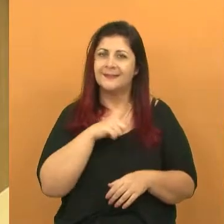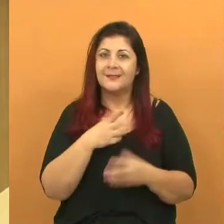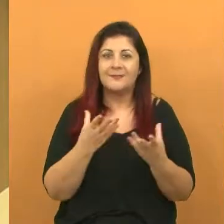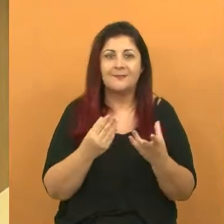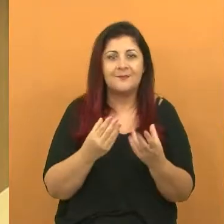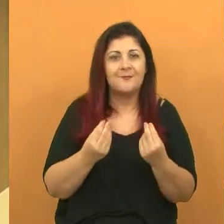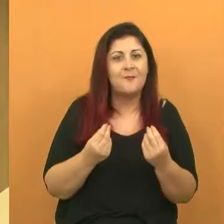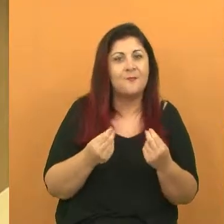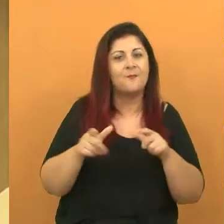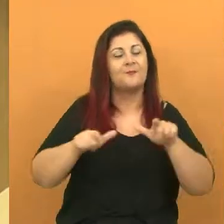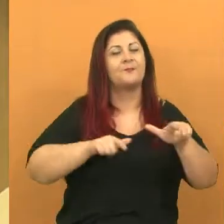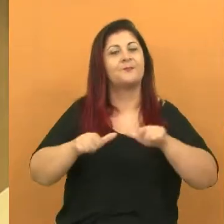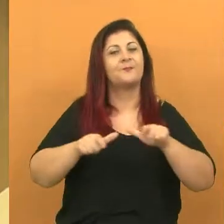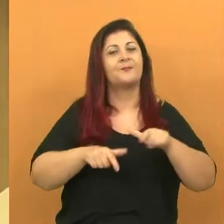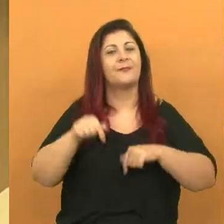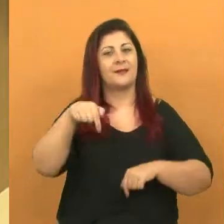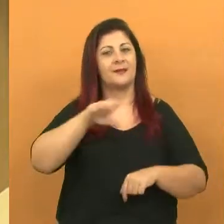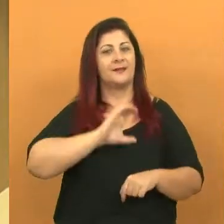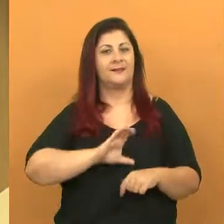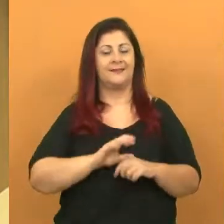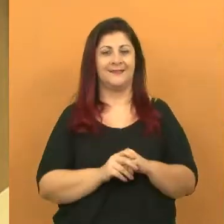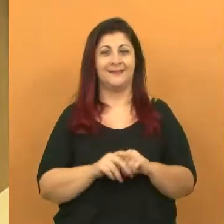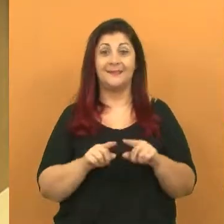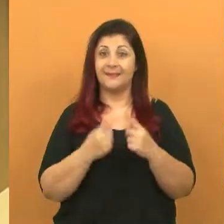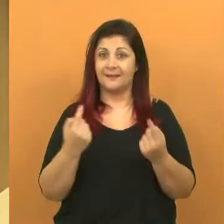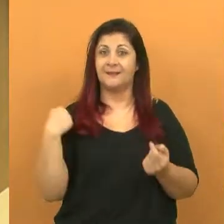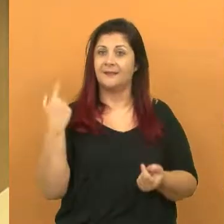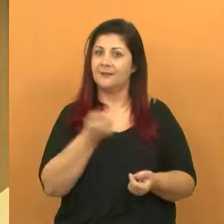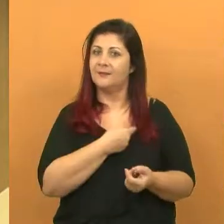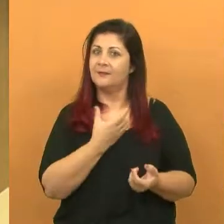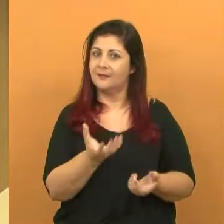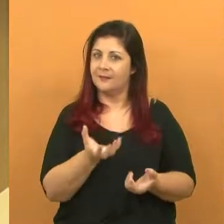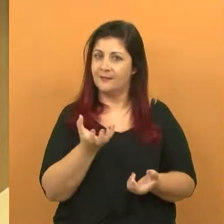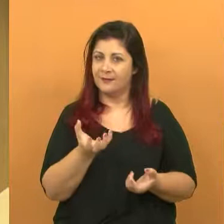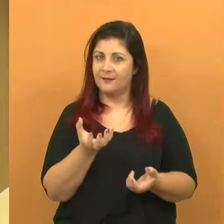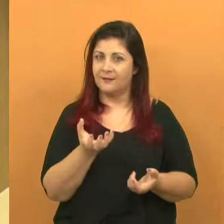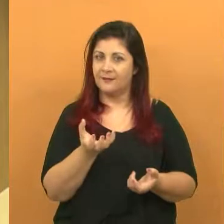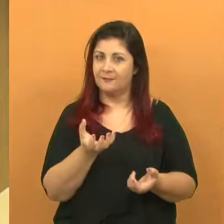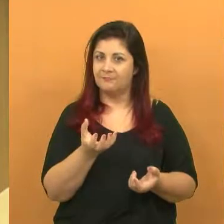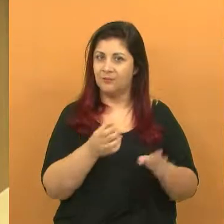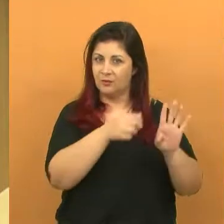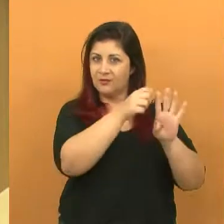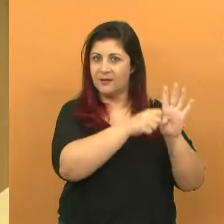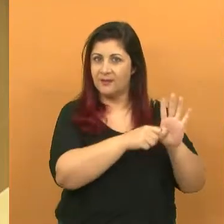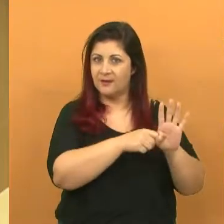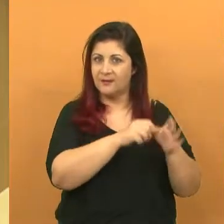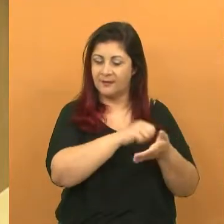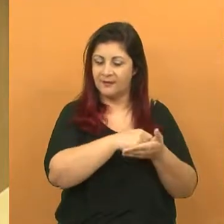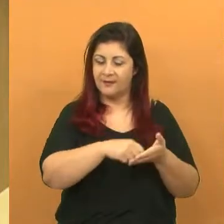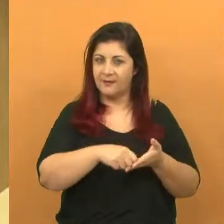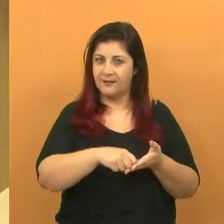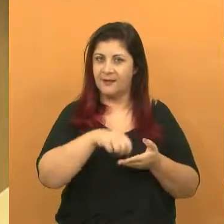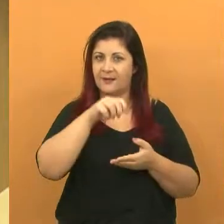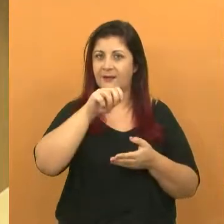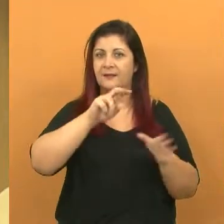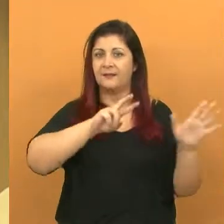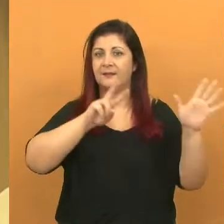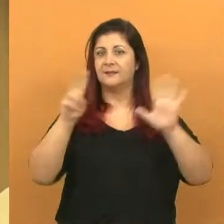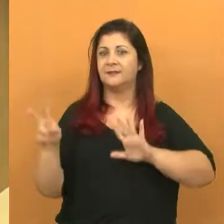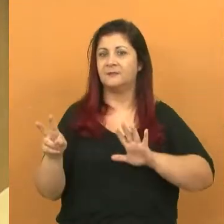no nosso município, mas a gente quer colocar no calendário a Semana